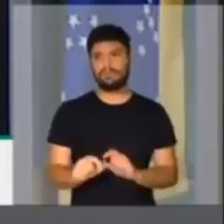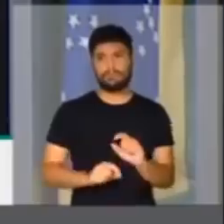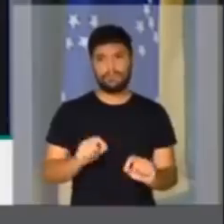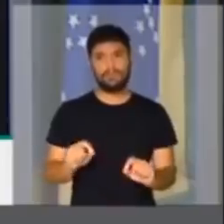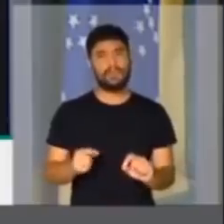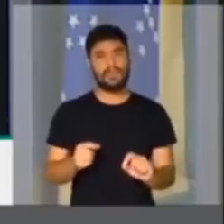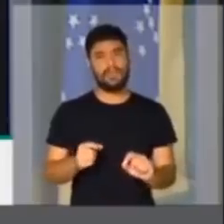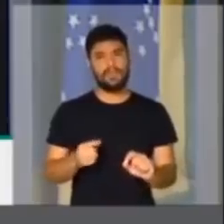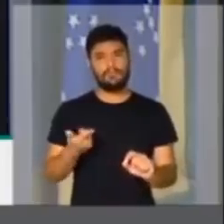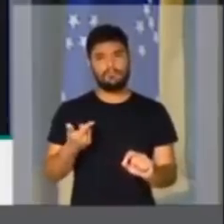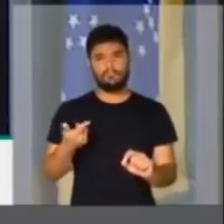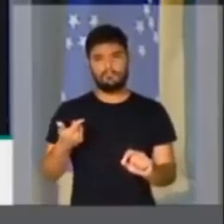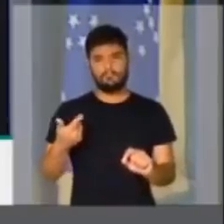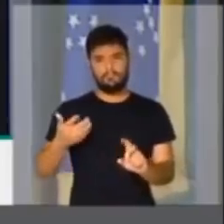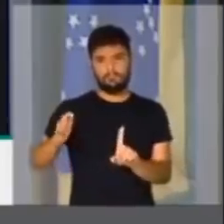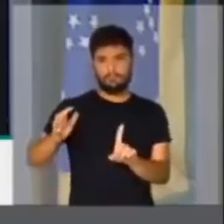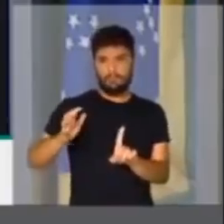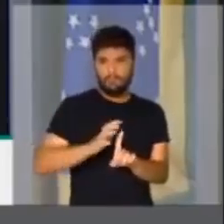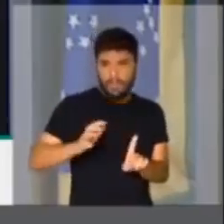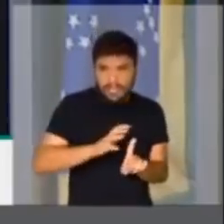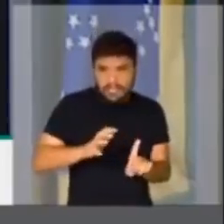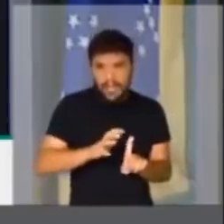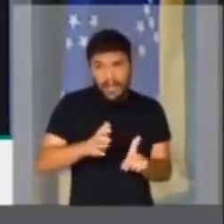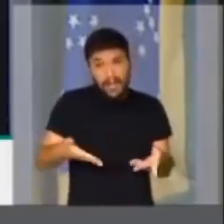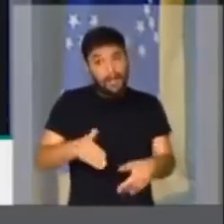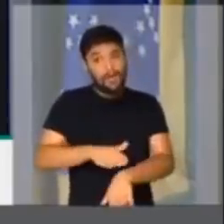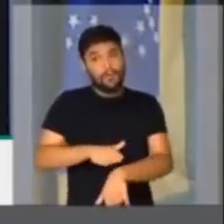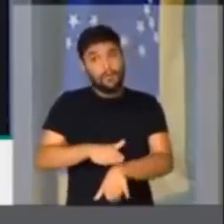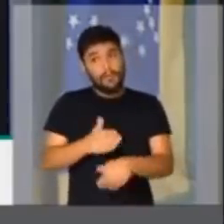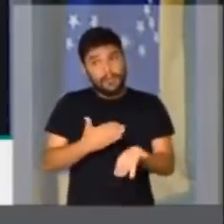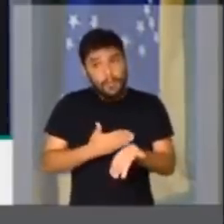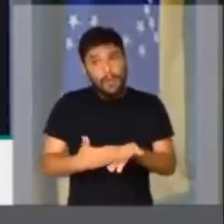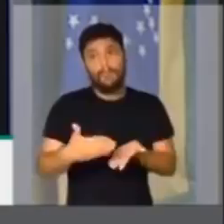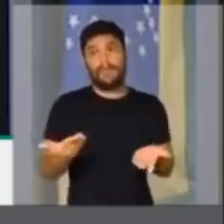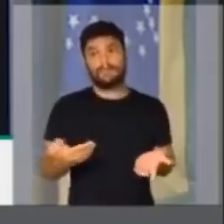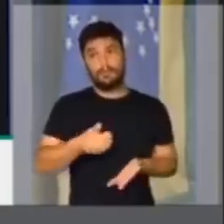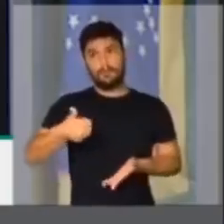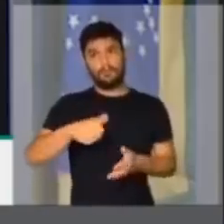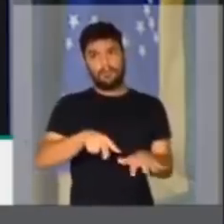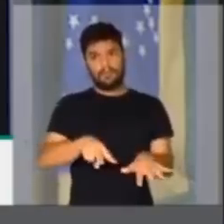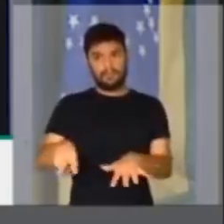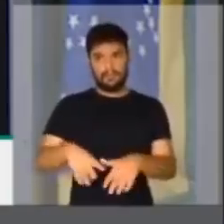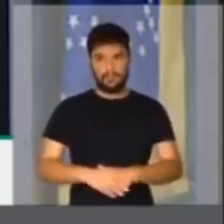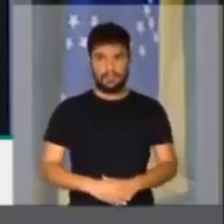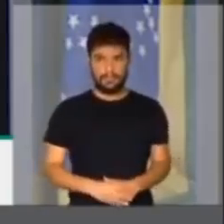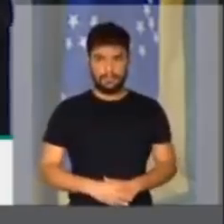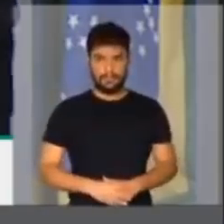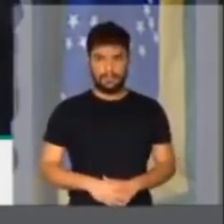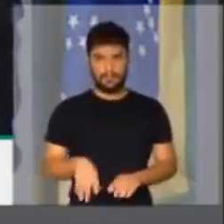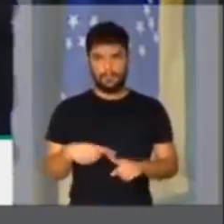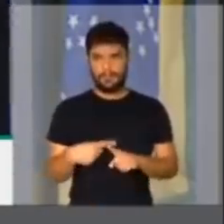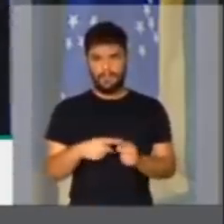deixar influenciar no momento em que a gente inicia os trabalhos na primeira semana por um